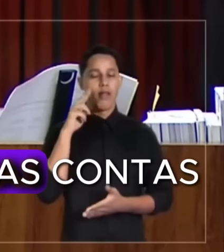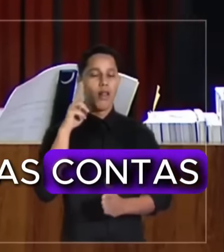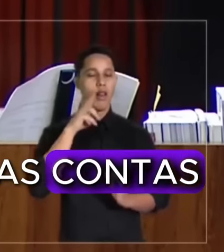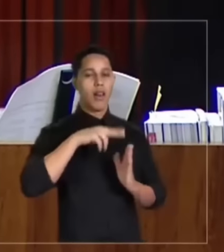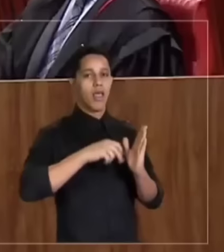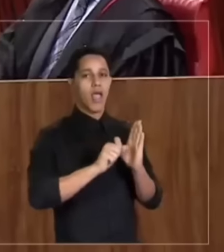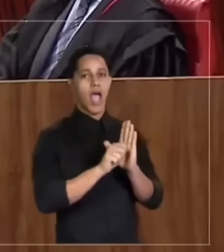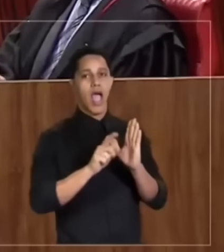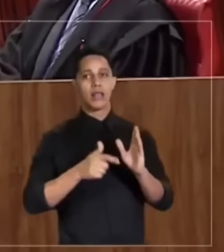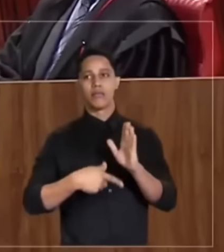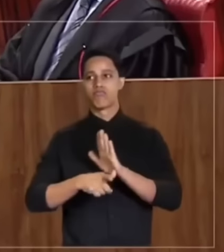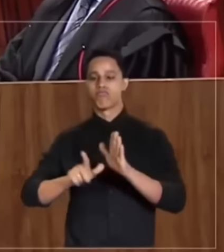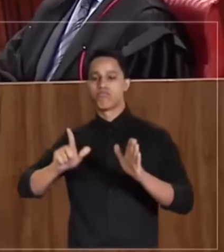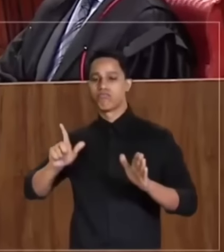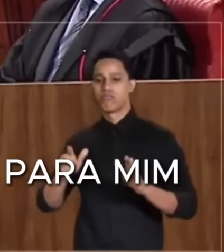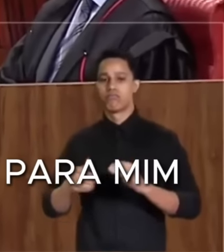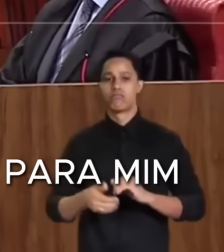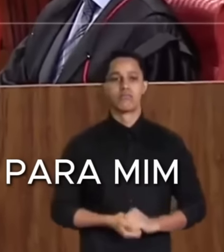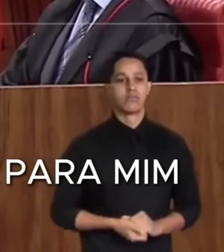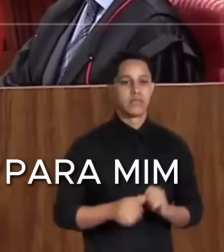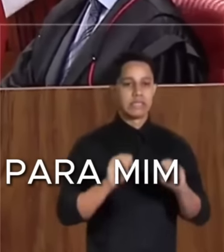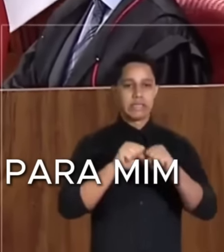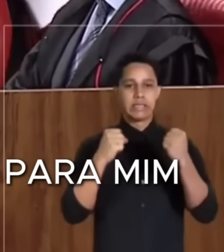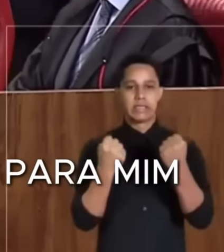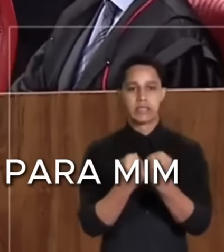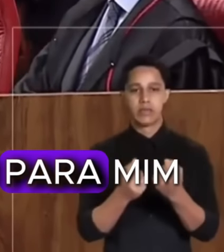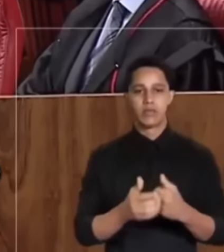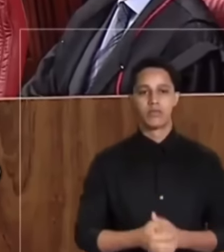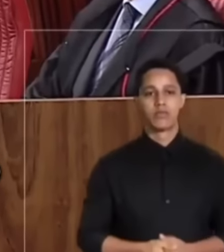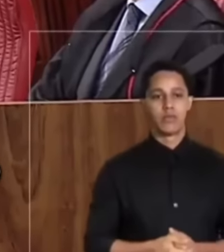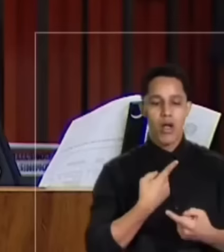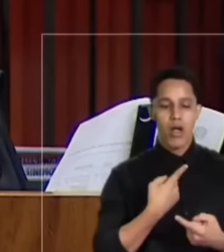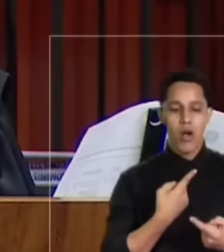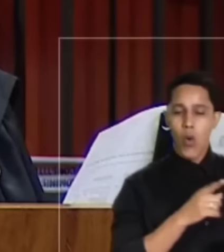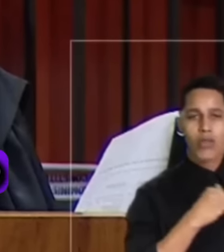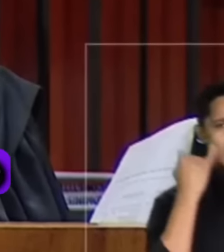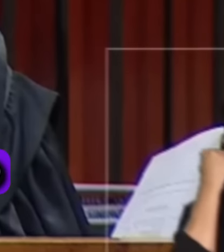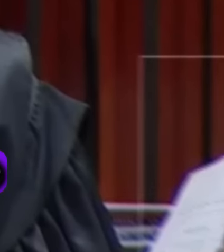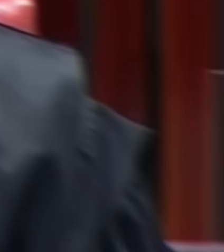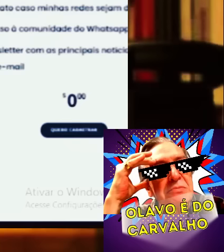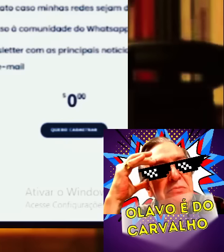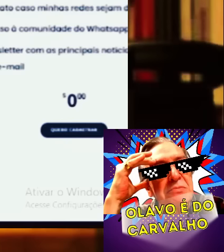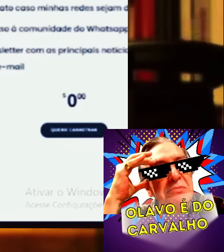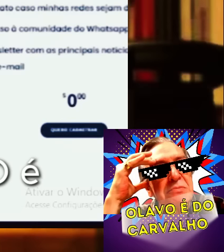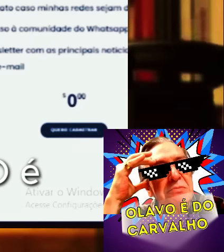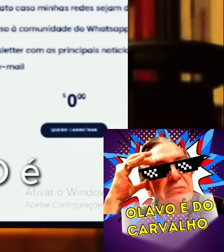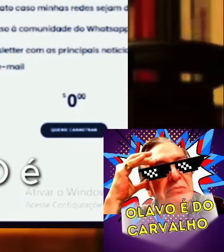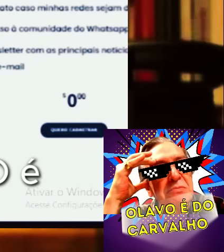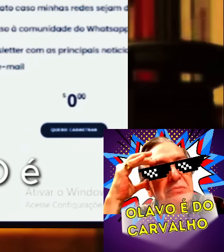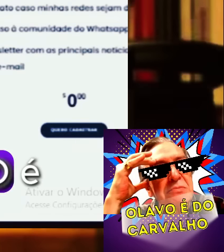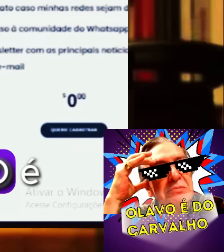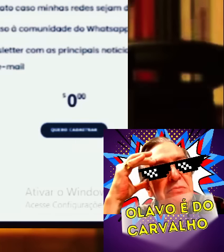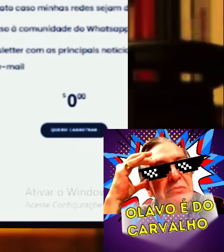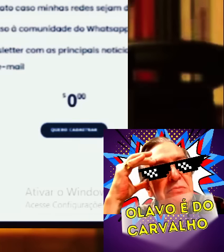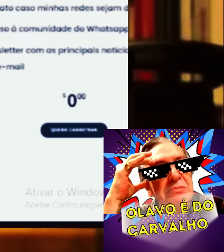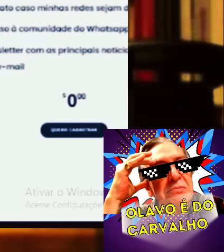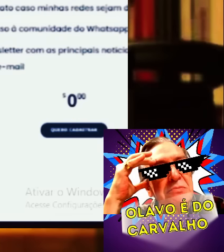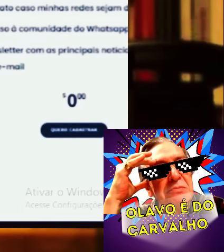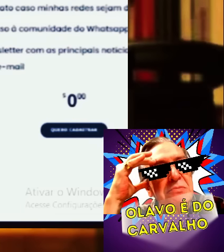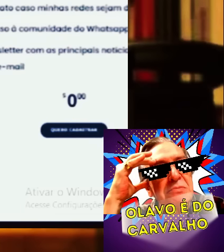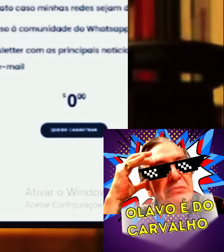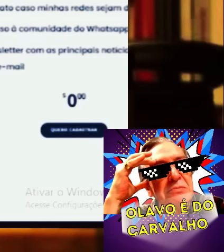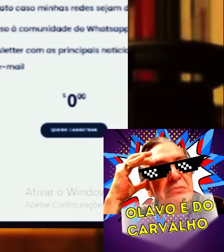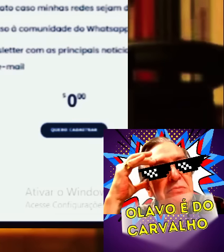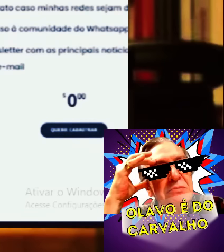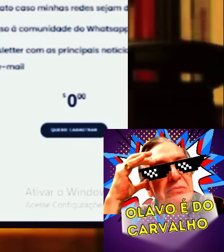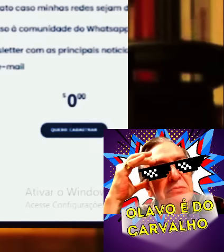liberar minhas contas. Não me façam isso. Que embora materialmente seja bom pra mim, vocês tiram uma puta cartada. Não façam isso, não deveria nem dizer isso no ar.